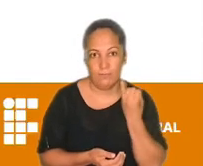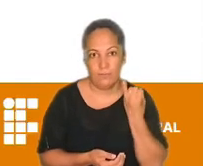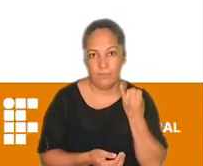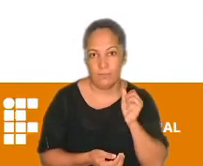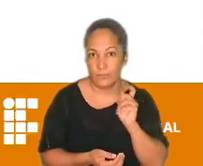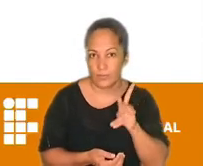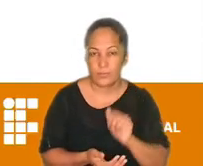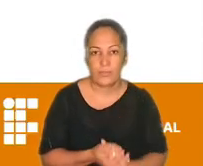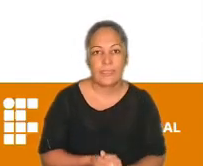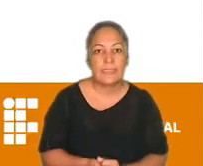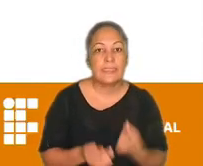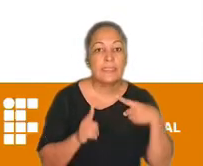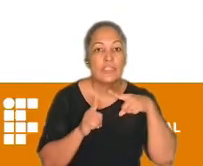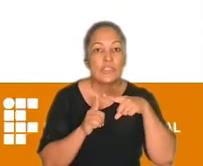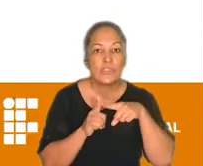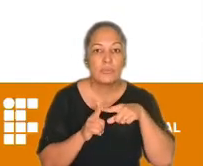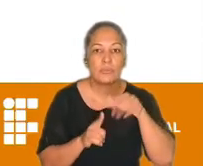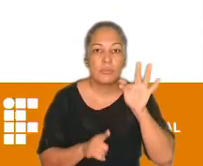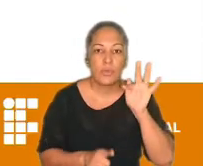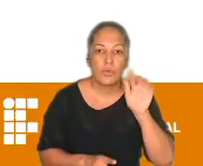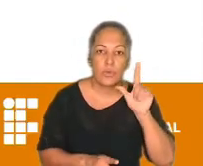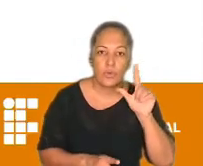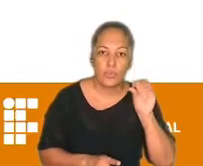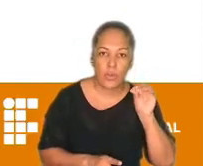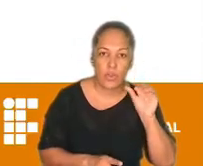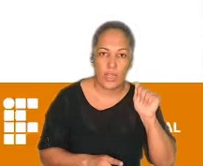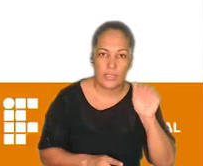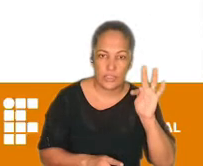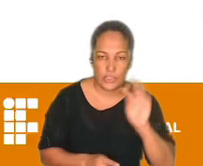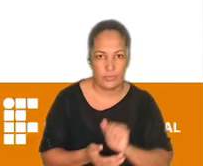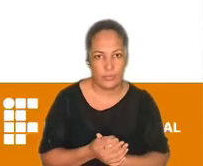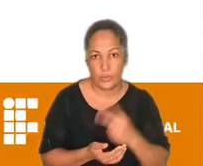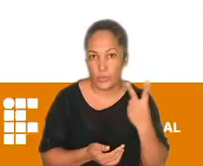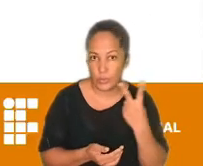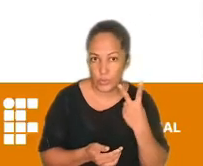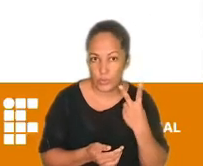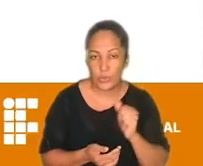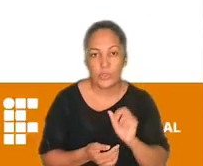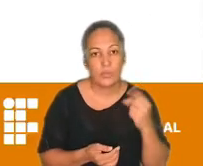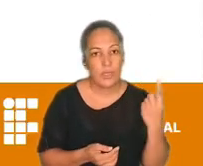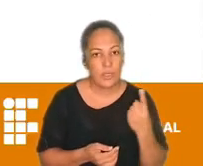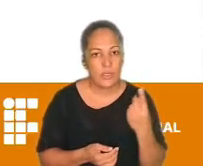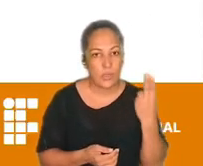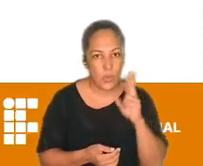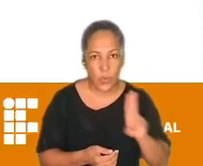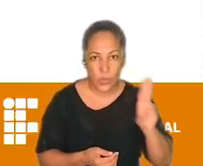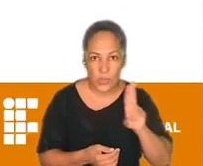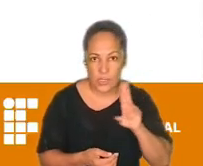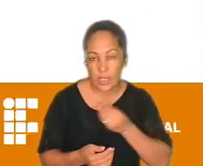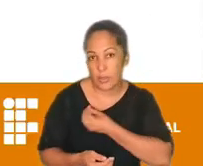Tipo float ou double. Esses dois tipos são os mais utilizados para números fracionados,